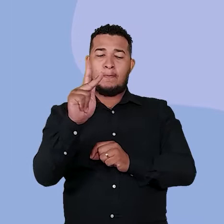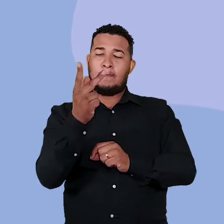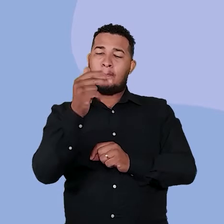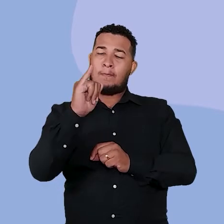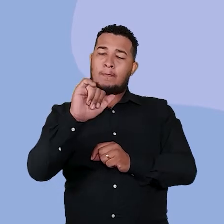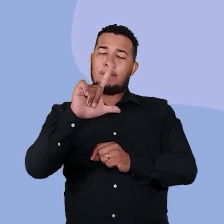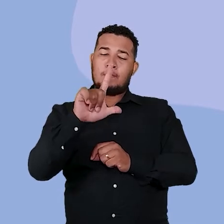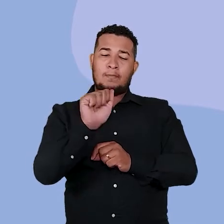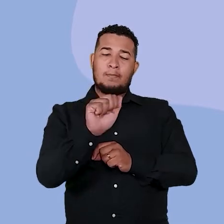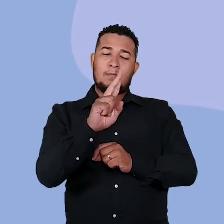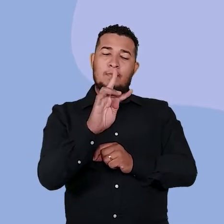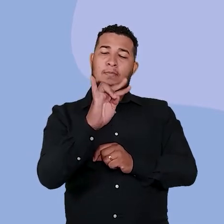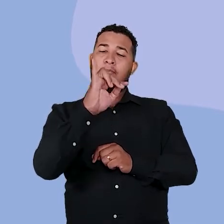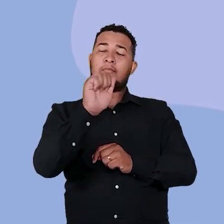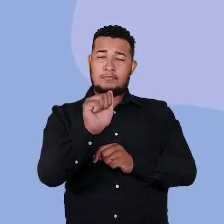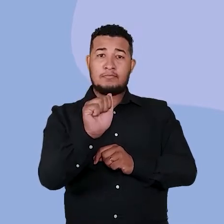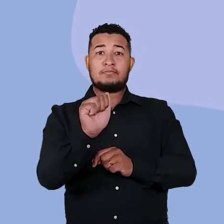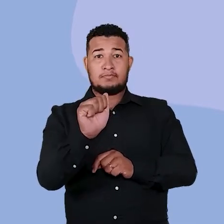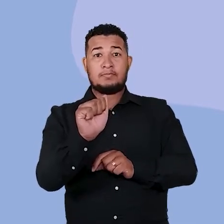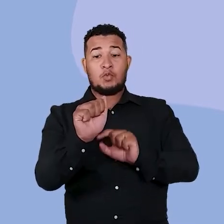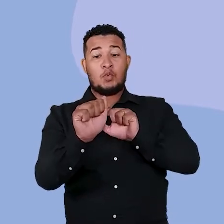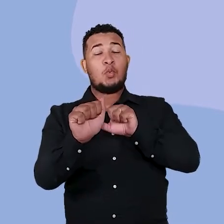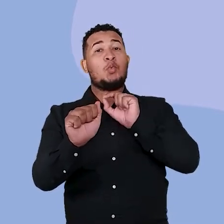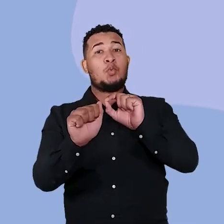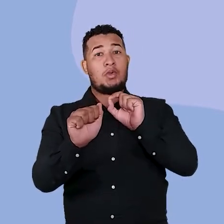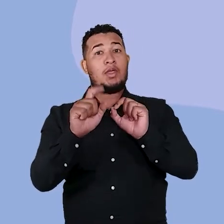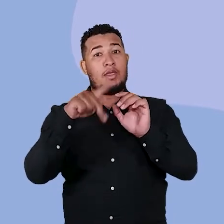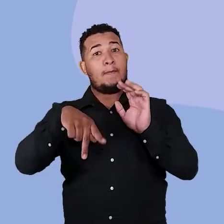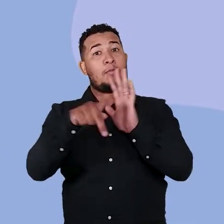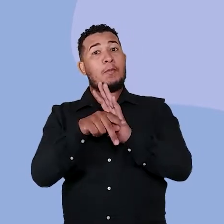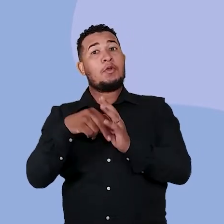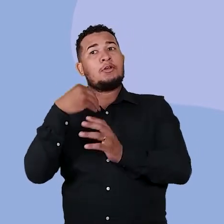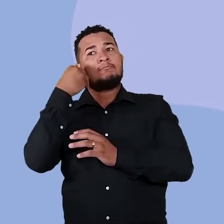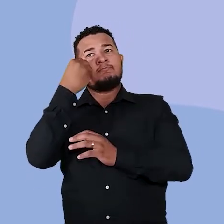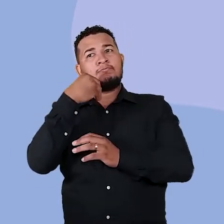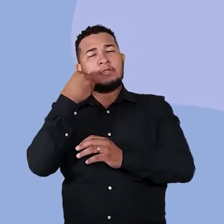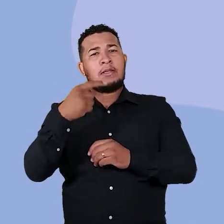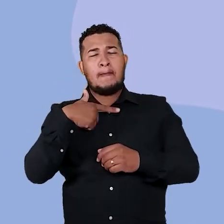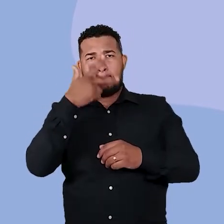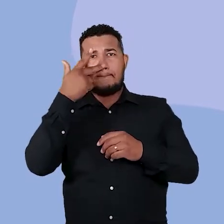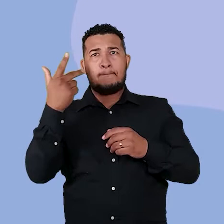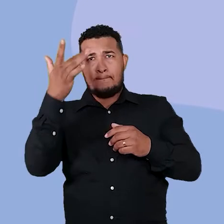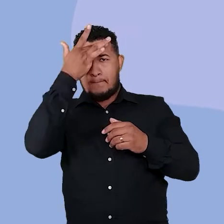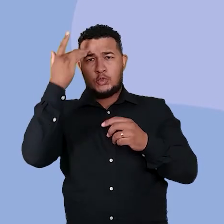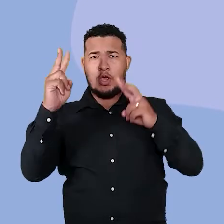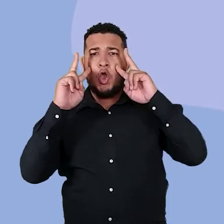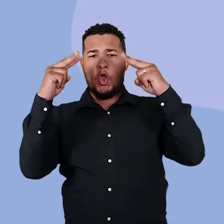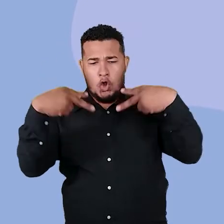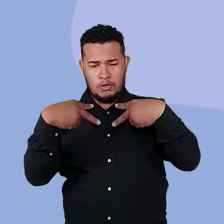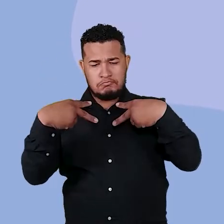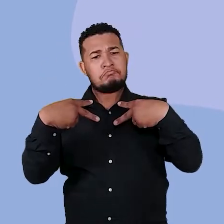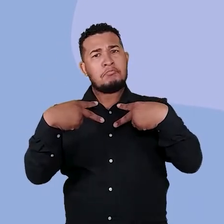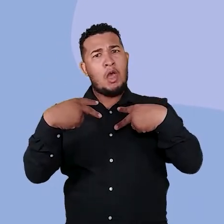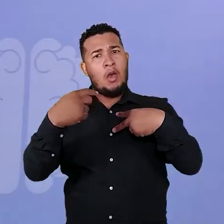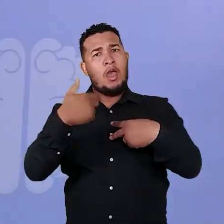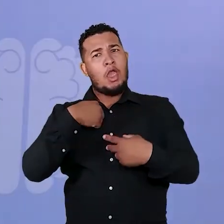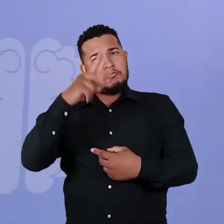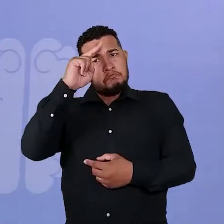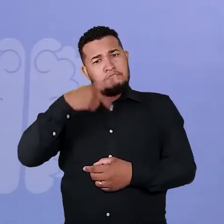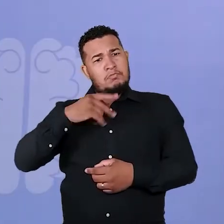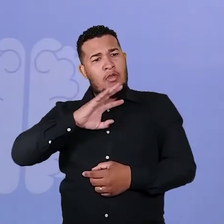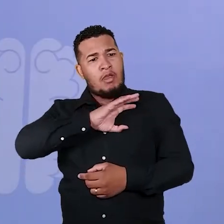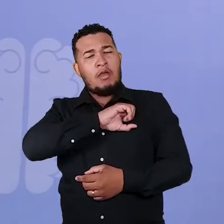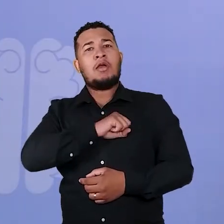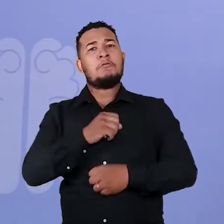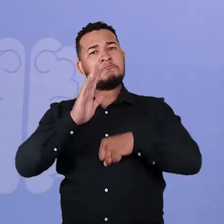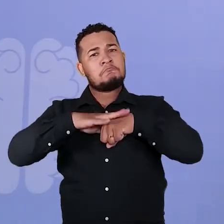como philautia. Aqui a gente está falando em grego da experiência do amor próprio. No idioma